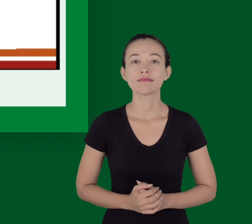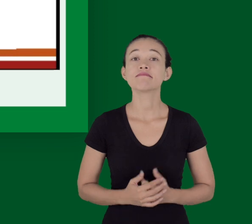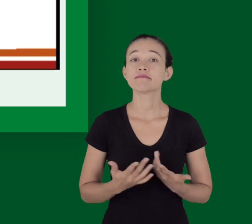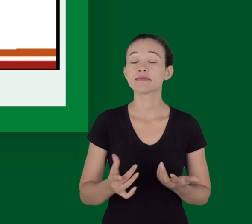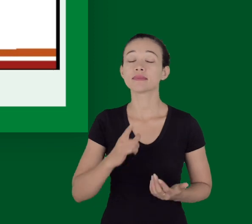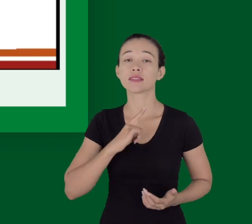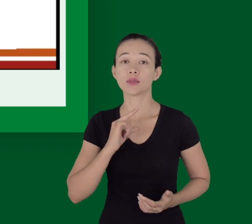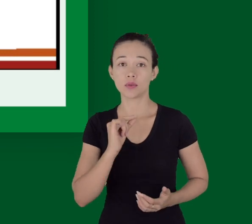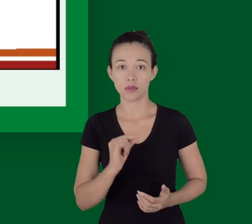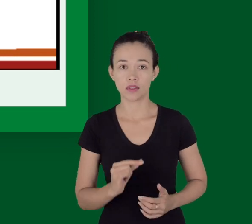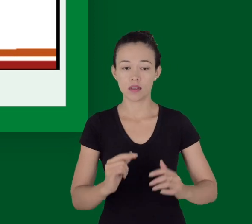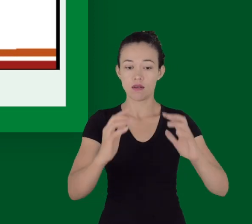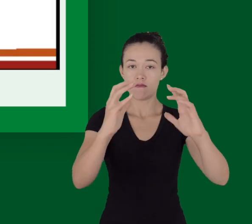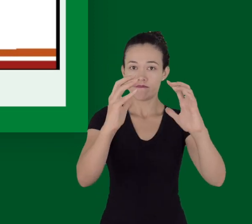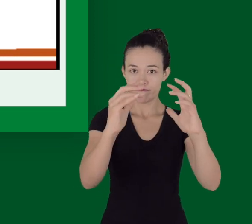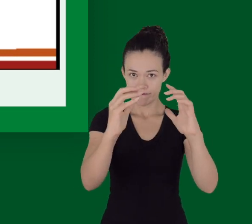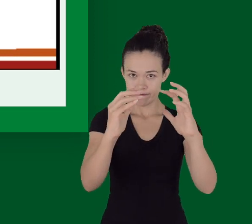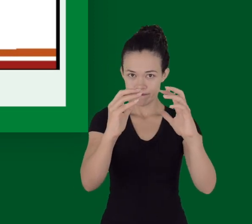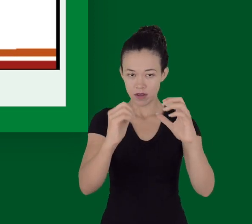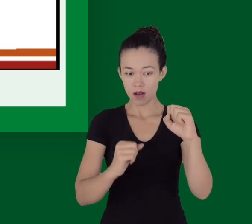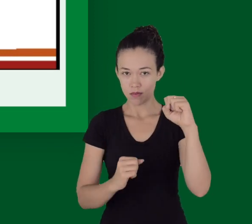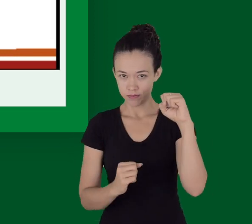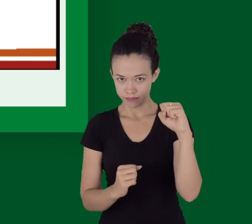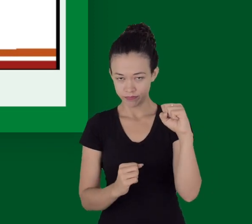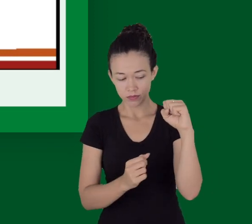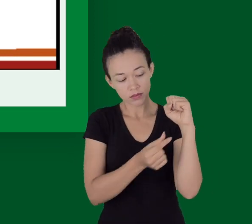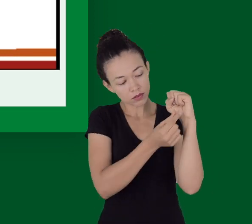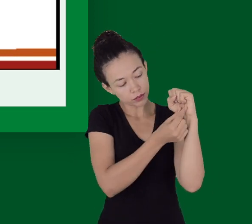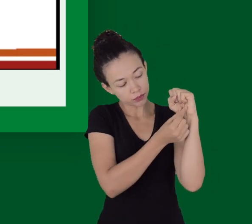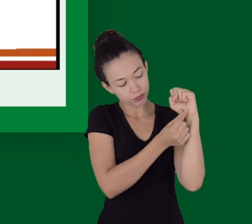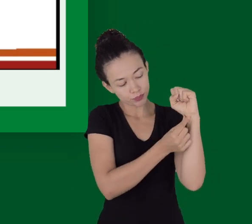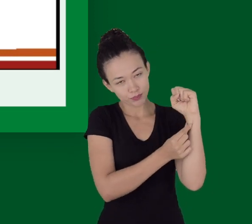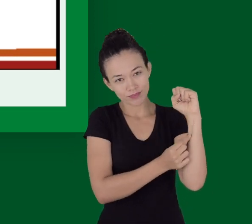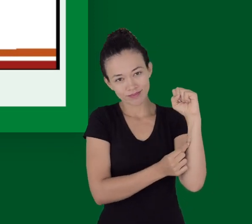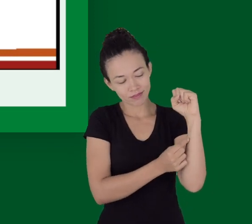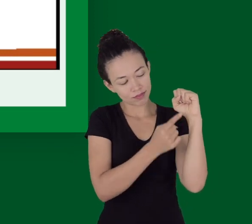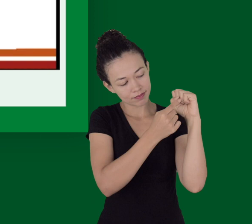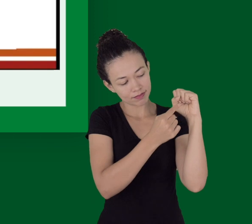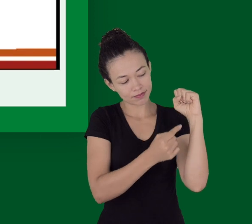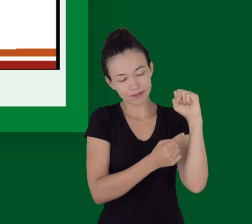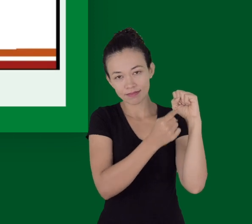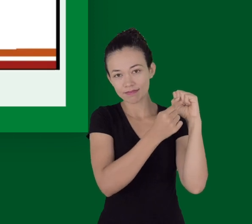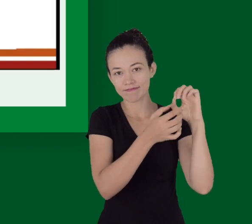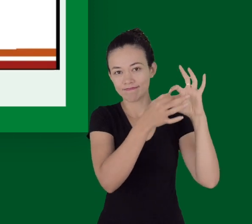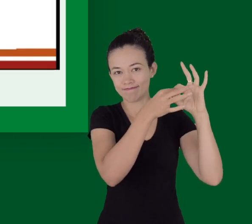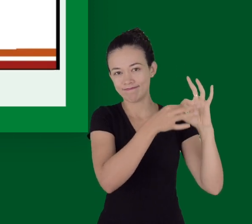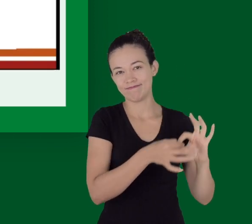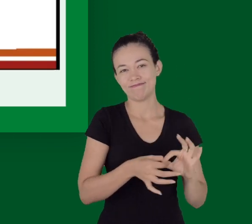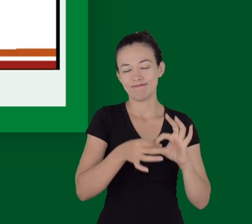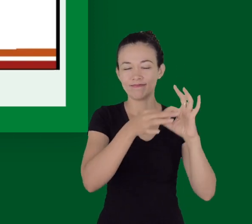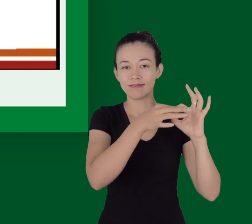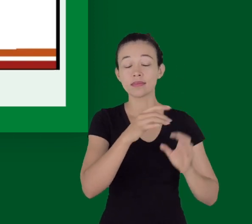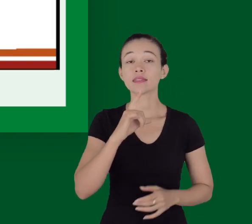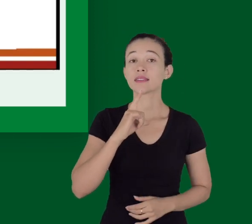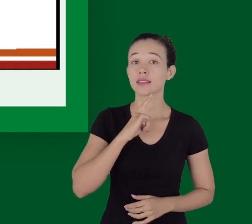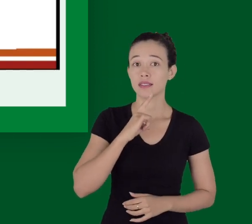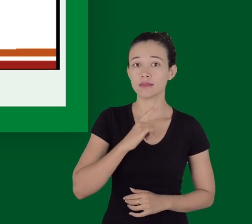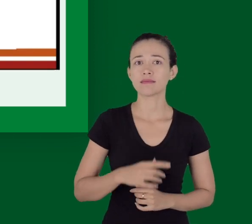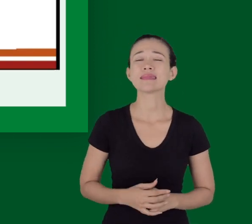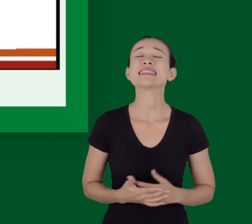tronco cerebral. Então, nós temos a estrutura cerebral, cérebro, e nós temos uma continuidade desse cérebro dentro do tronco